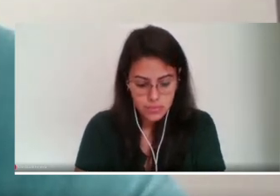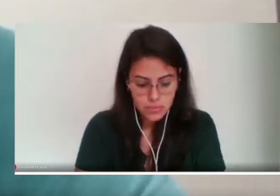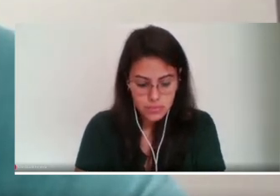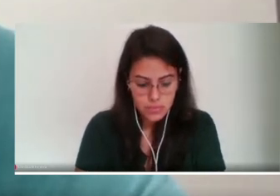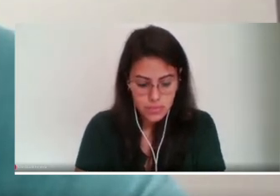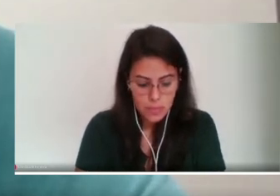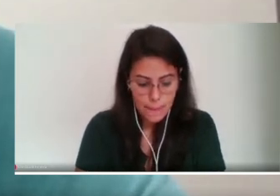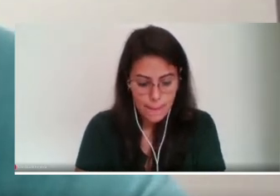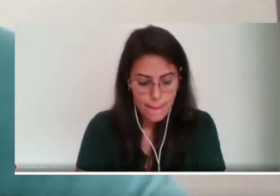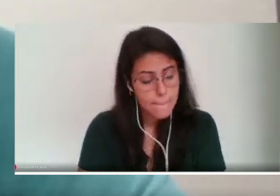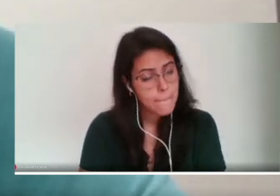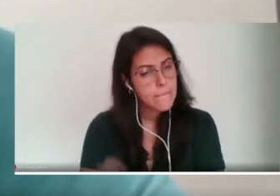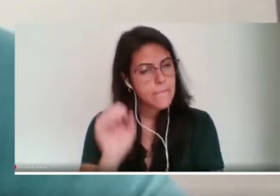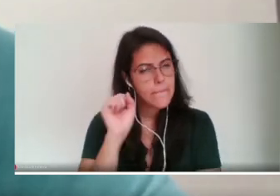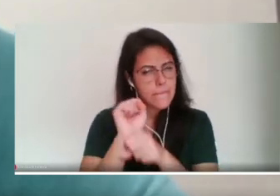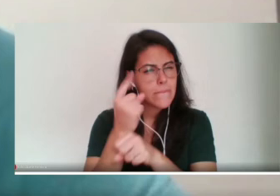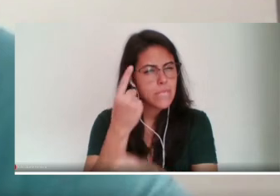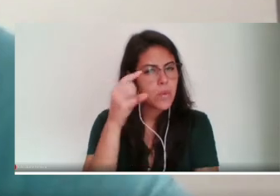Guia.